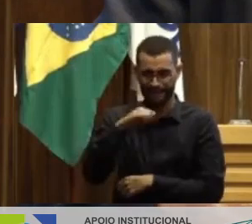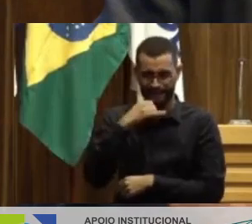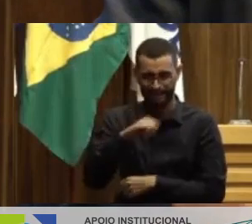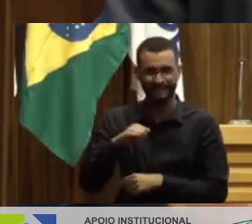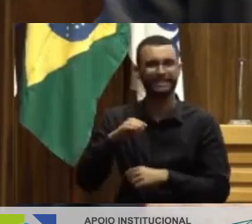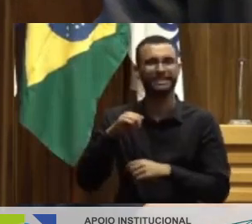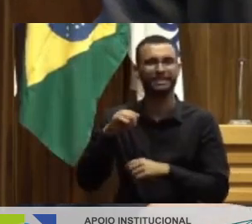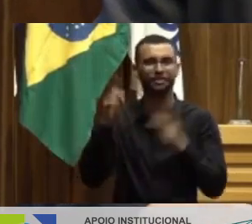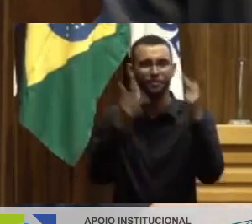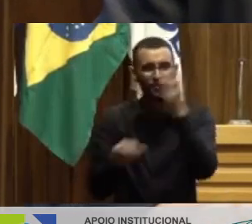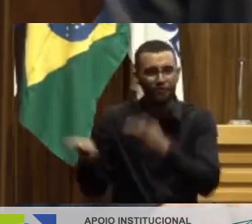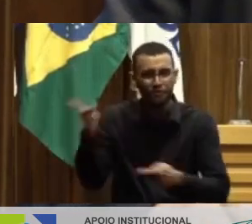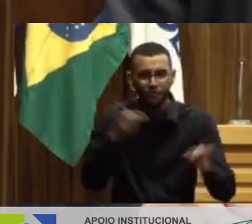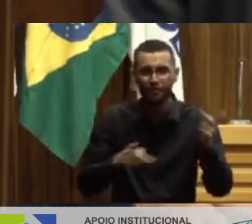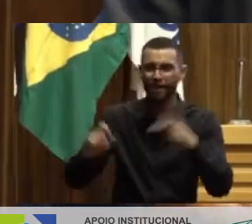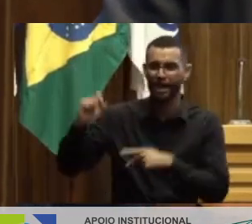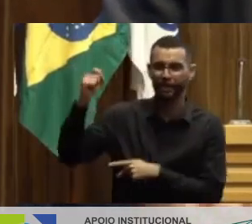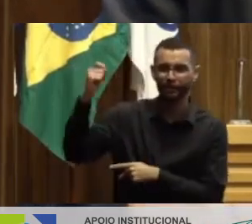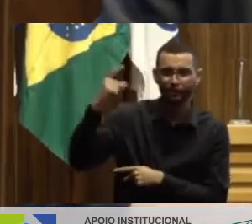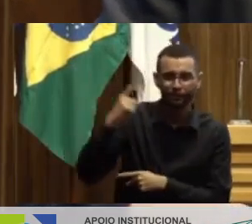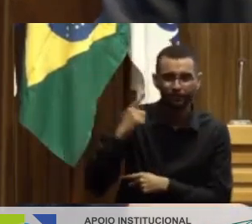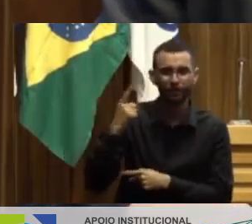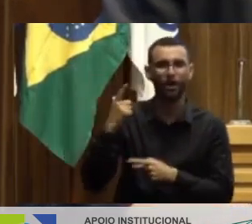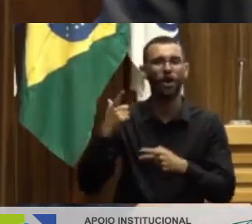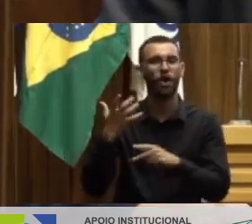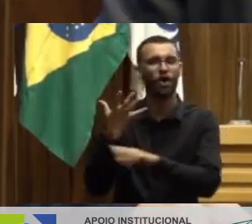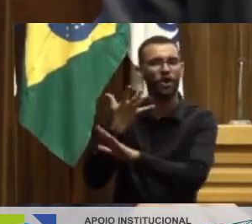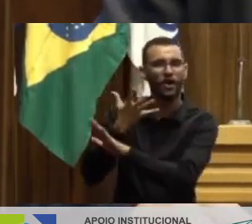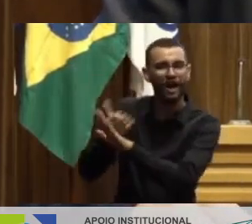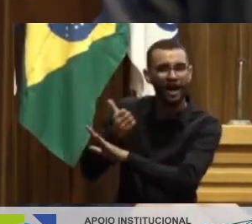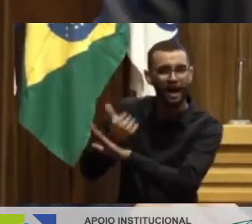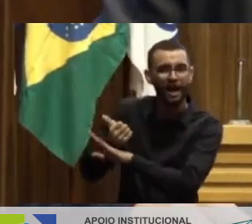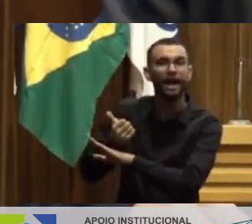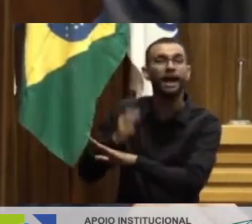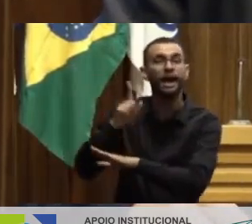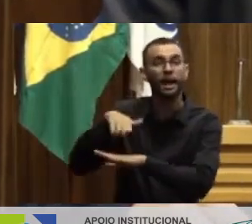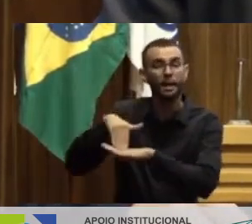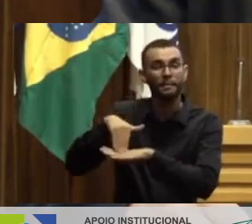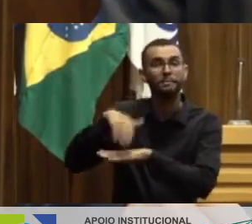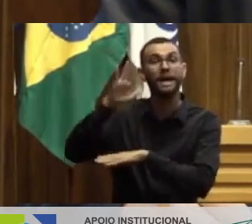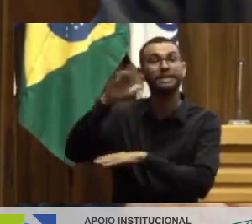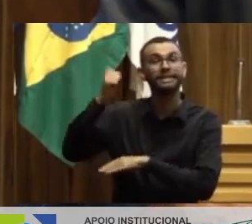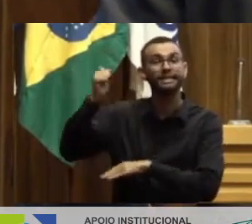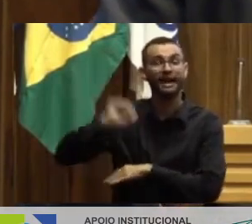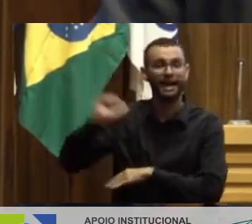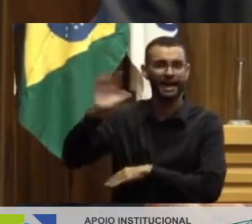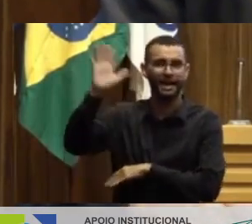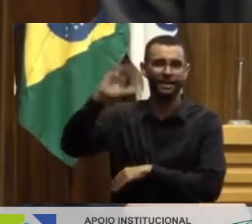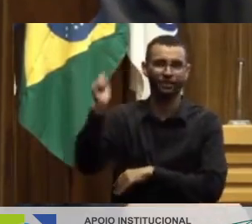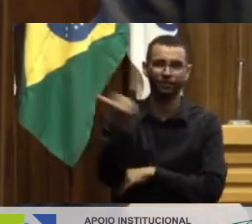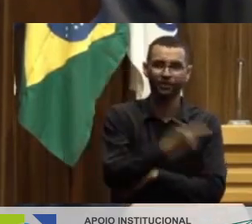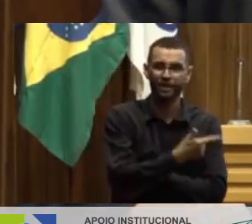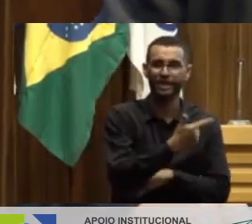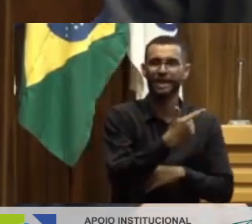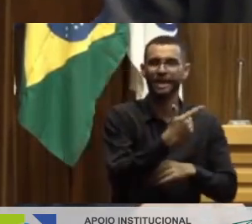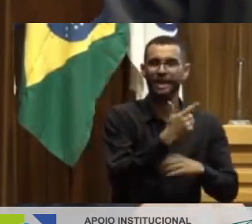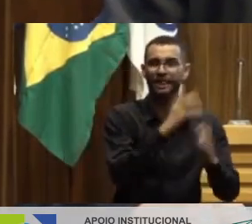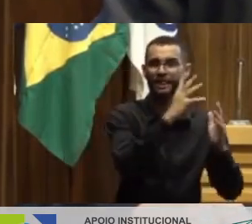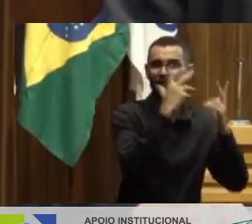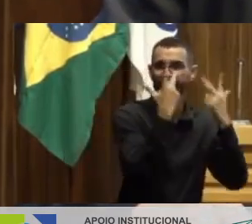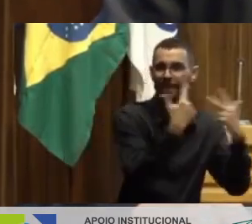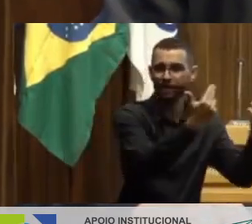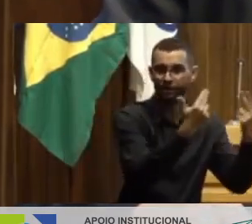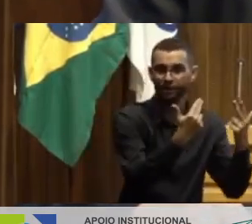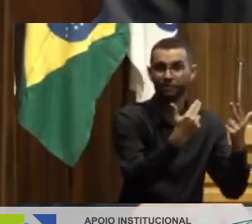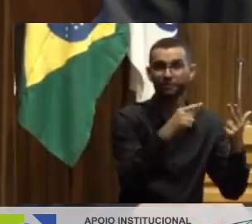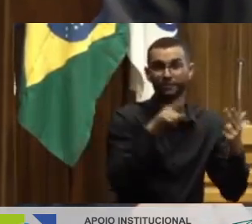eólica, solar, ela é mais cara que o padrão energético anterior. É a primeira vez na história que a nova matriz energética custa mais